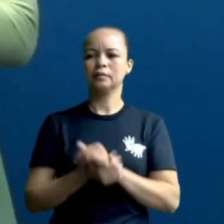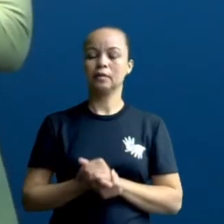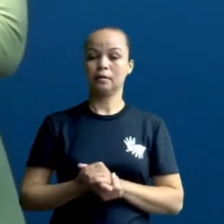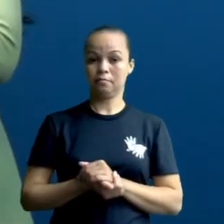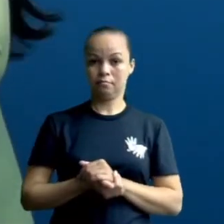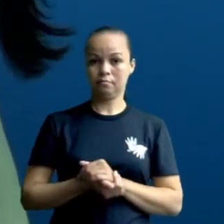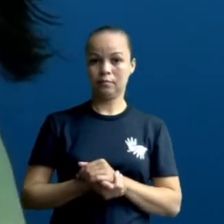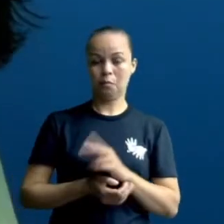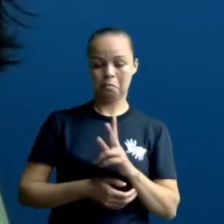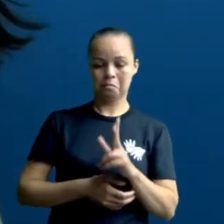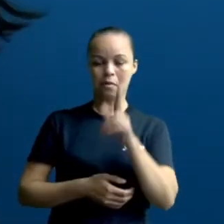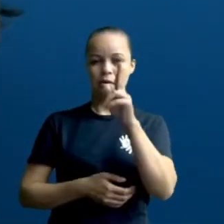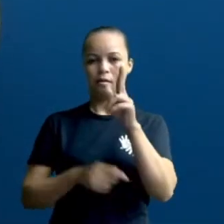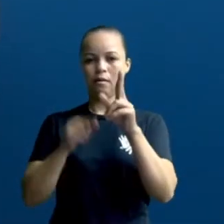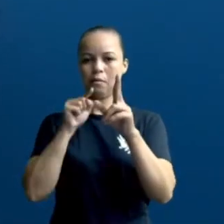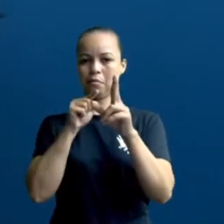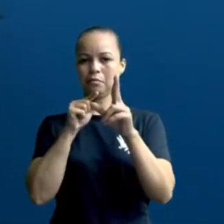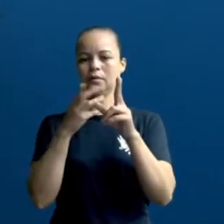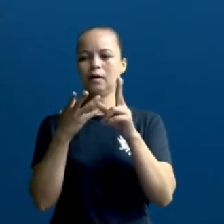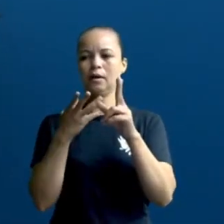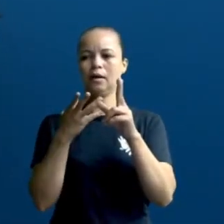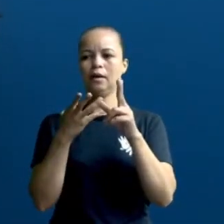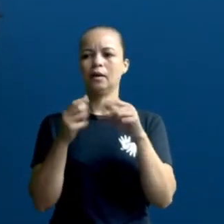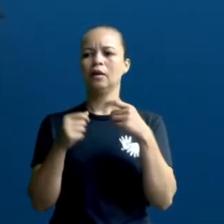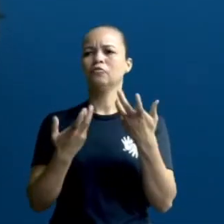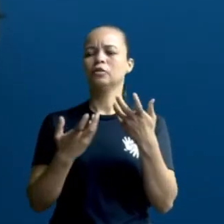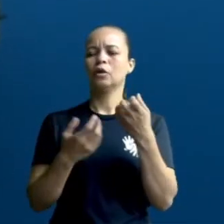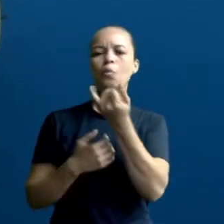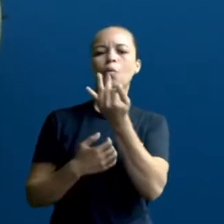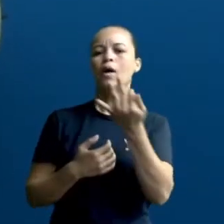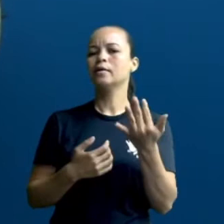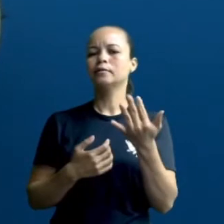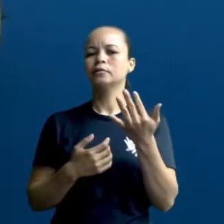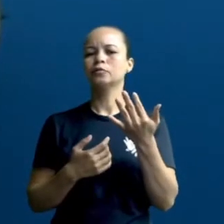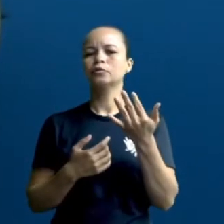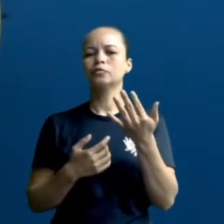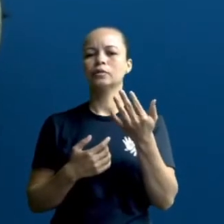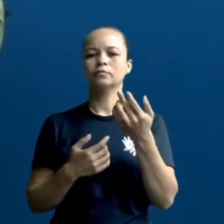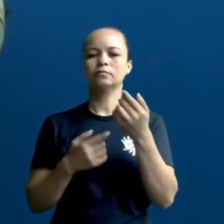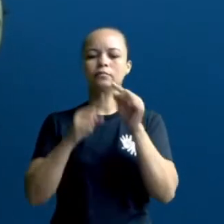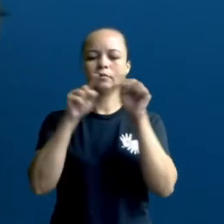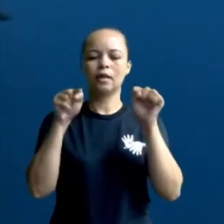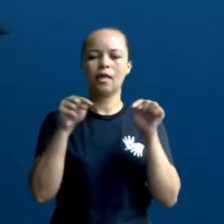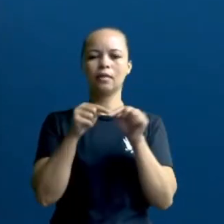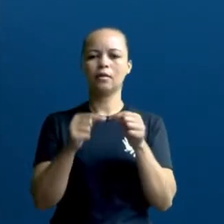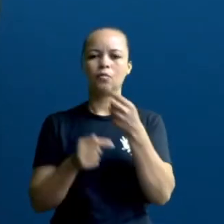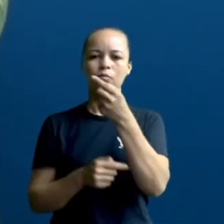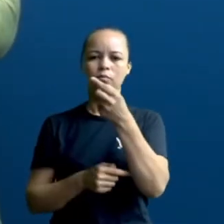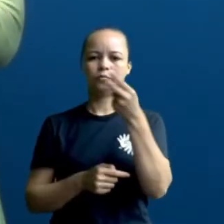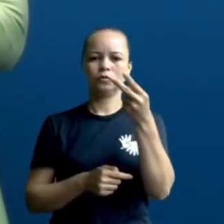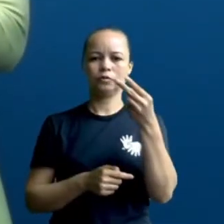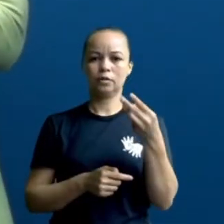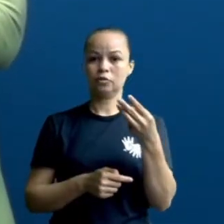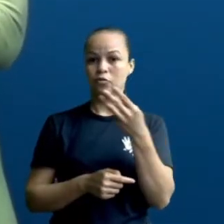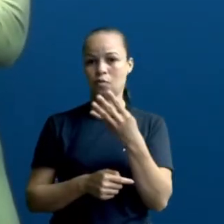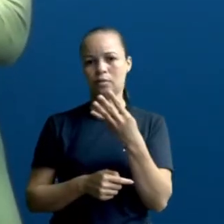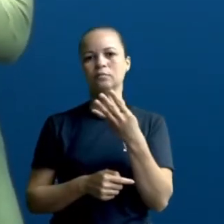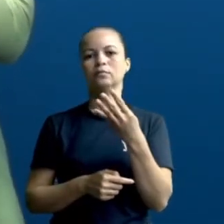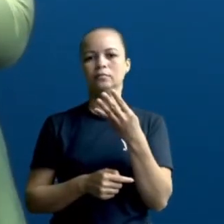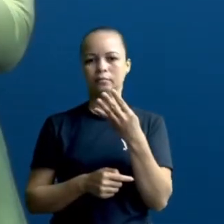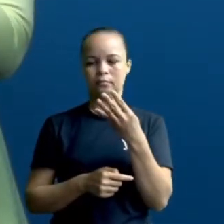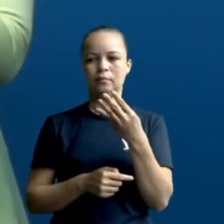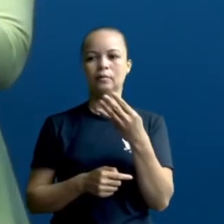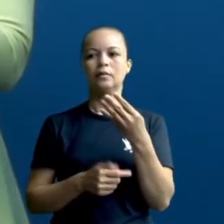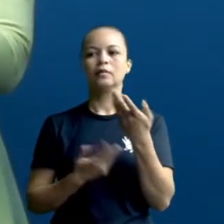para eu cortar ele, eu vou ter quantos quadradinhos aqui? 1, 2, 3, 4. Faço a